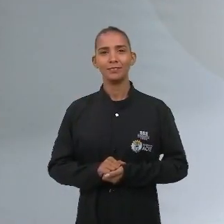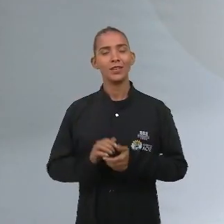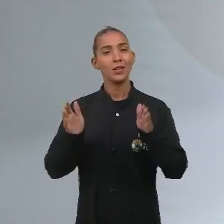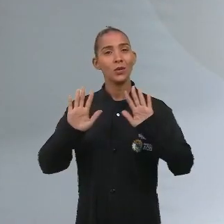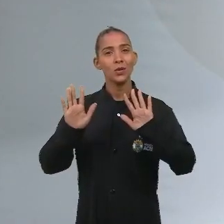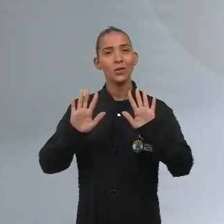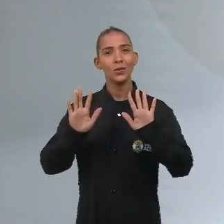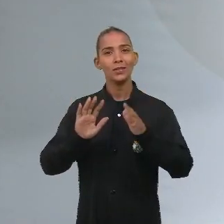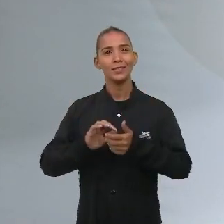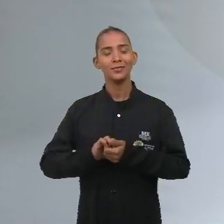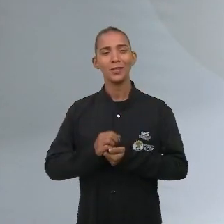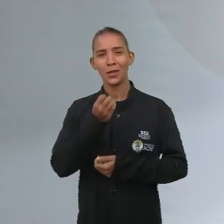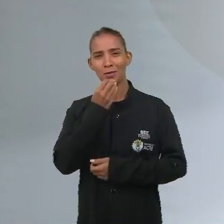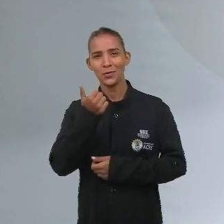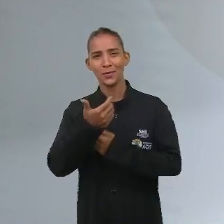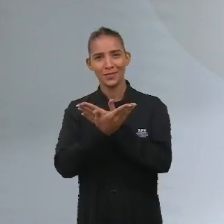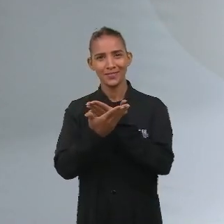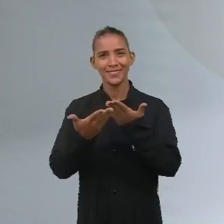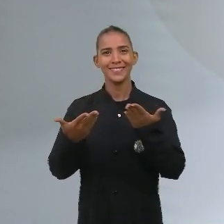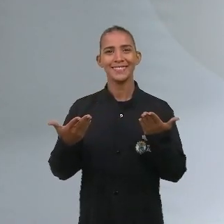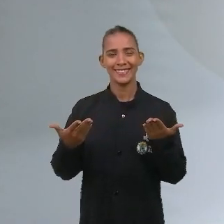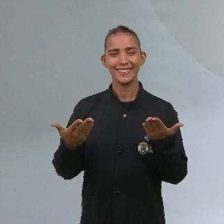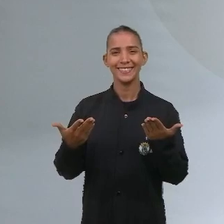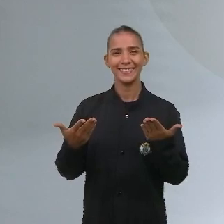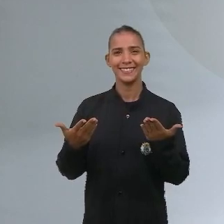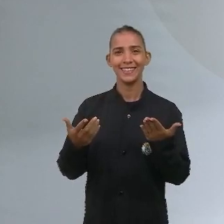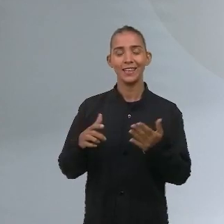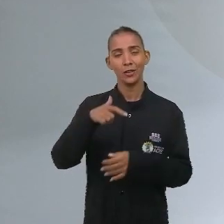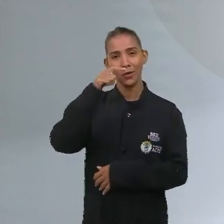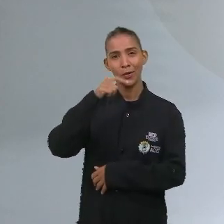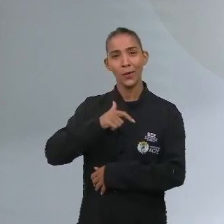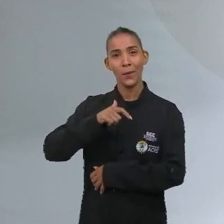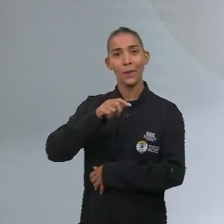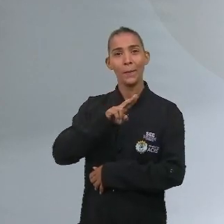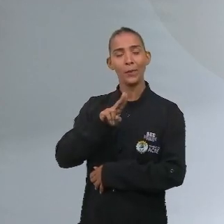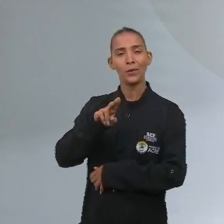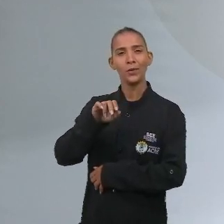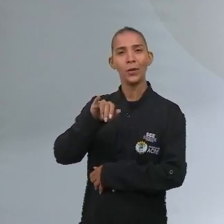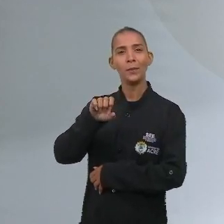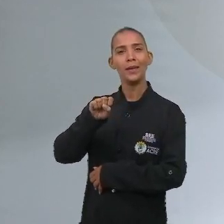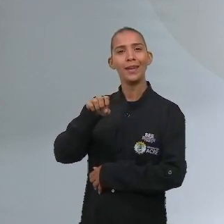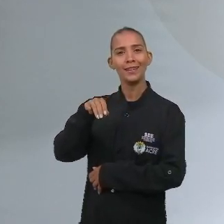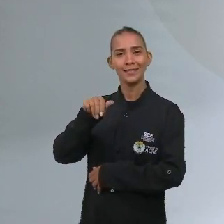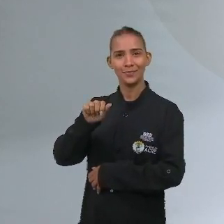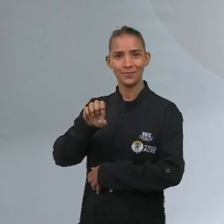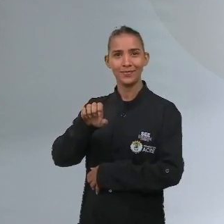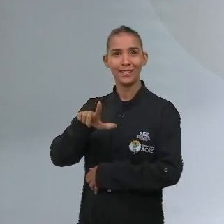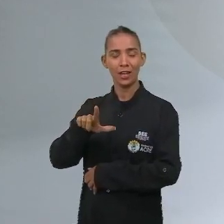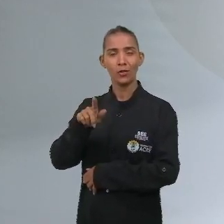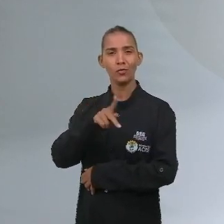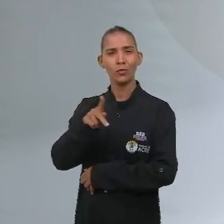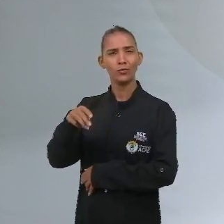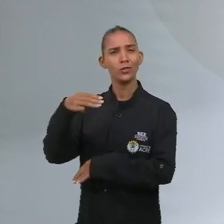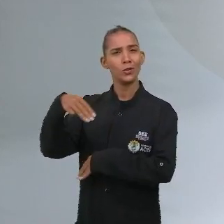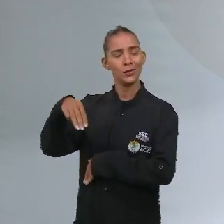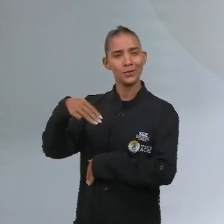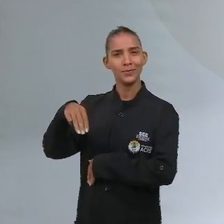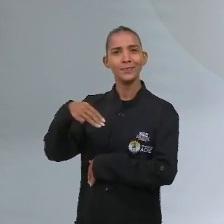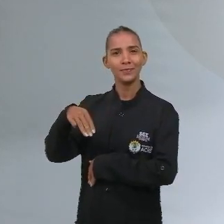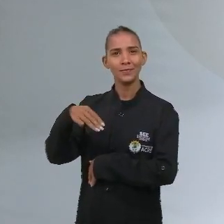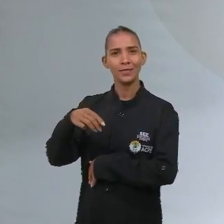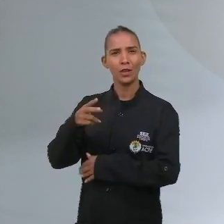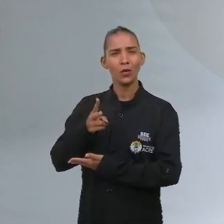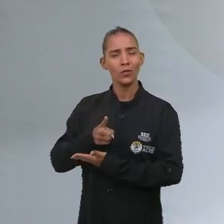Olá, tudo bem com vocês? O meu nome é Ismael Dourado, eu sou professor de matemática e,